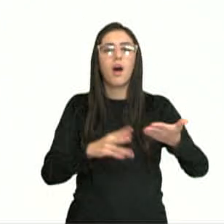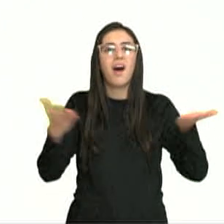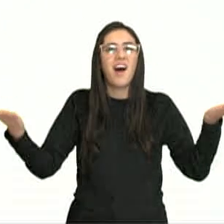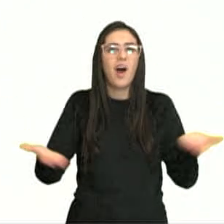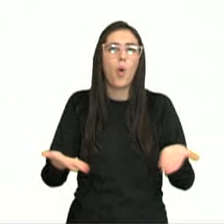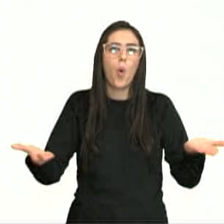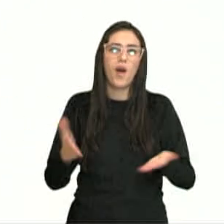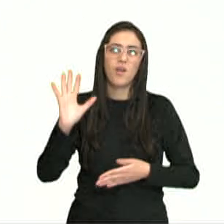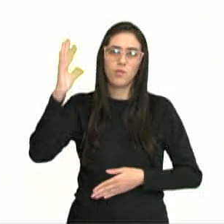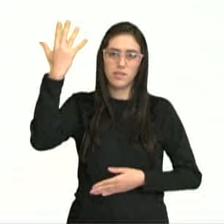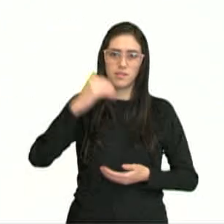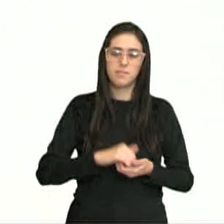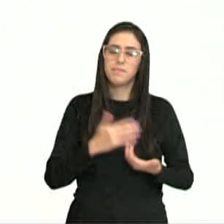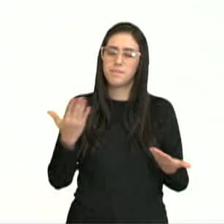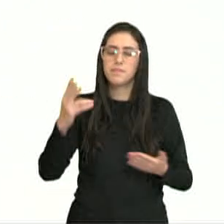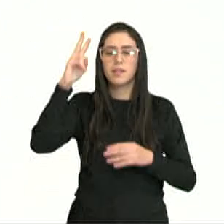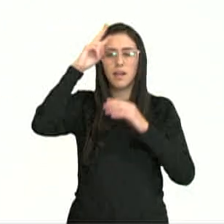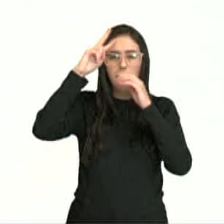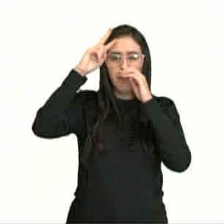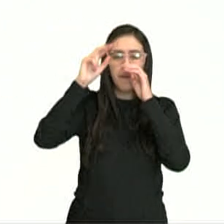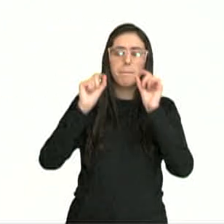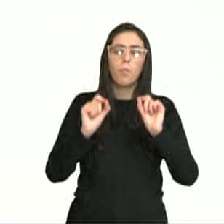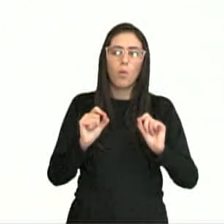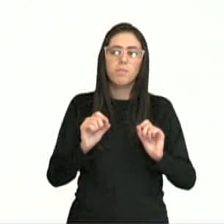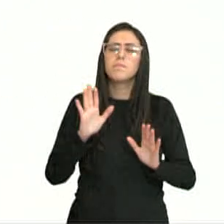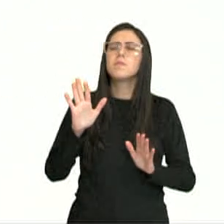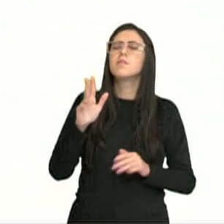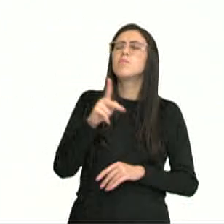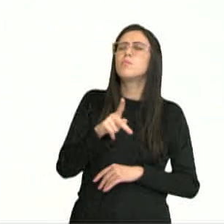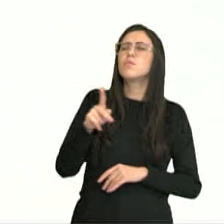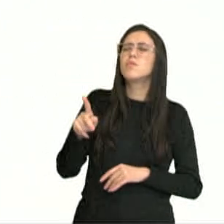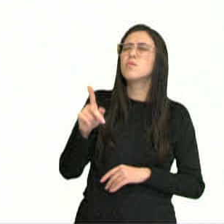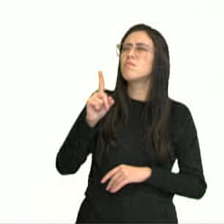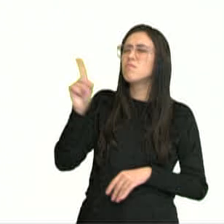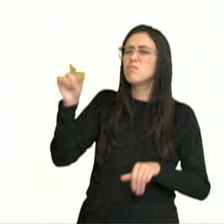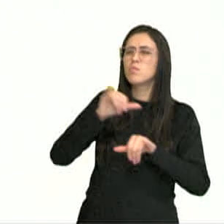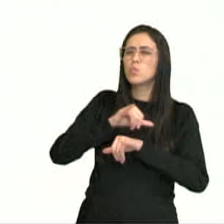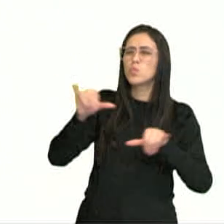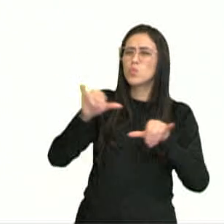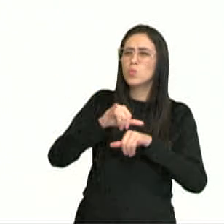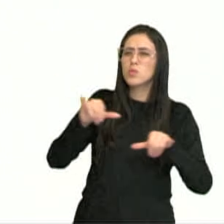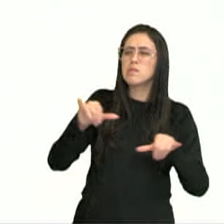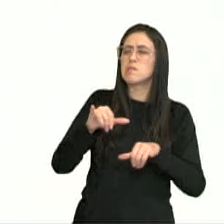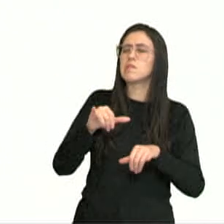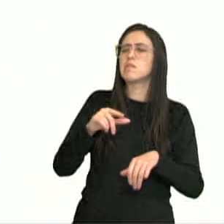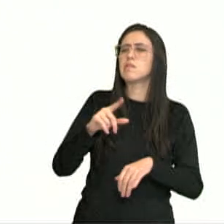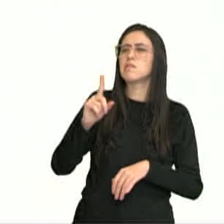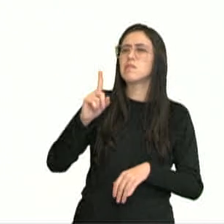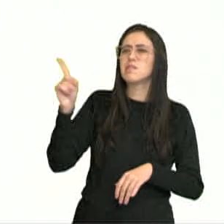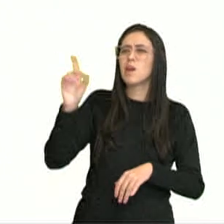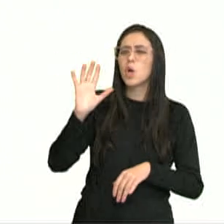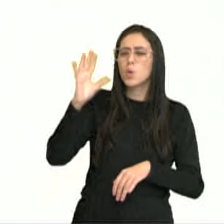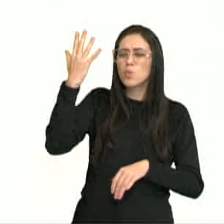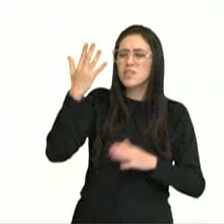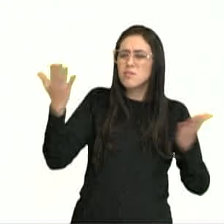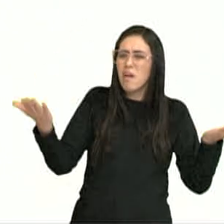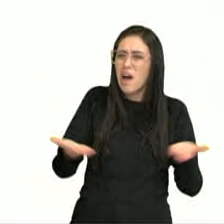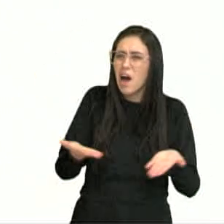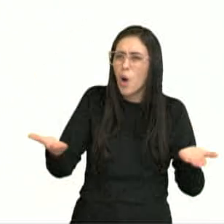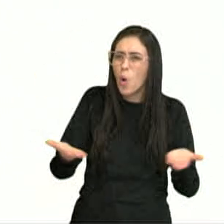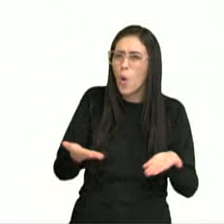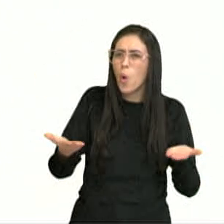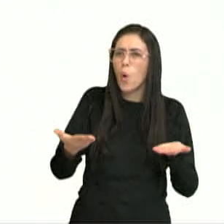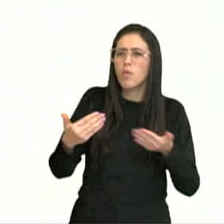Importante aqui, né, lembrar, diz, ah, professora, é, a notícia quando está acontecendo, vai no, né, um fato vai